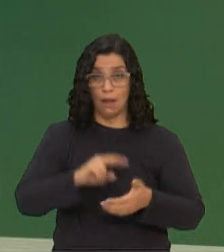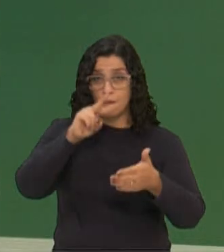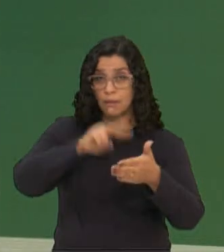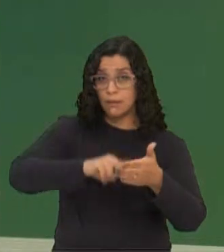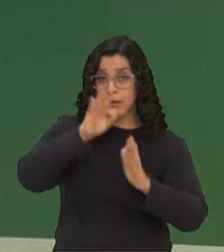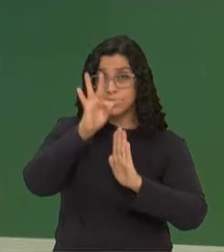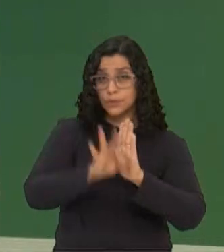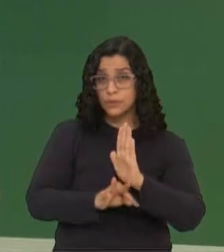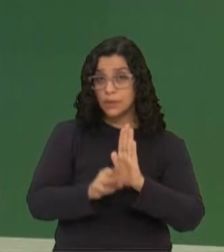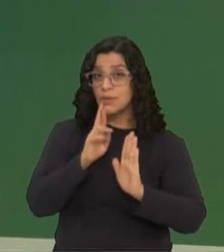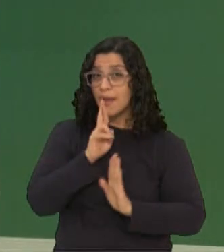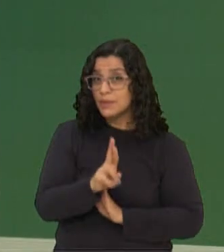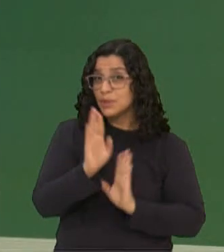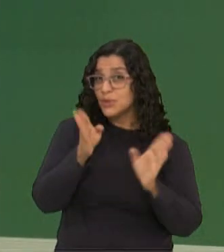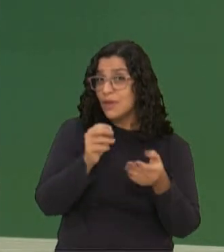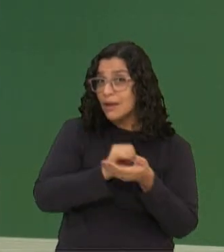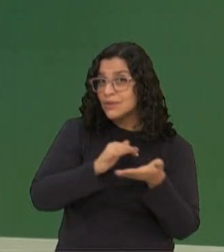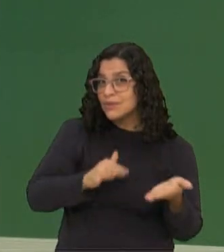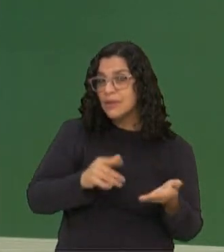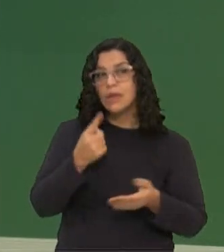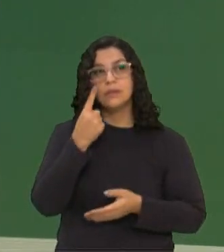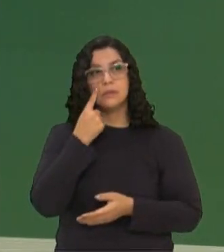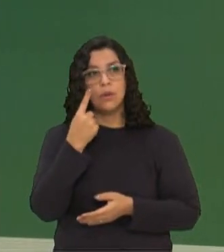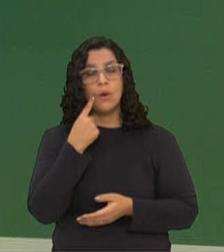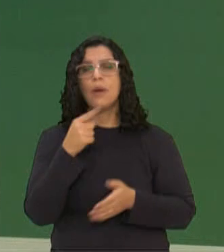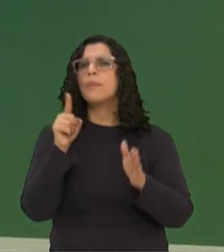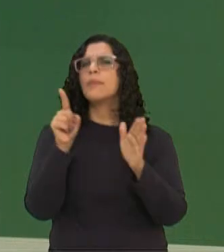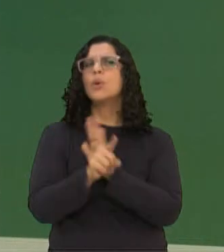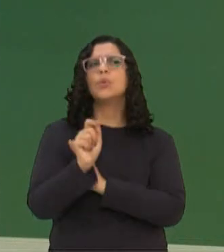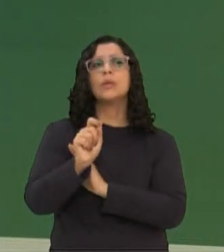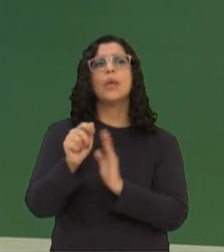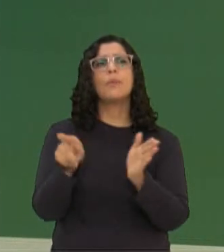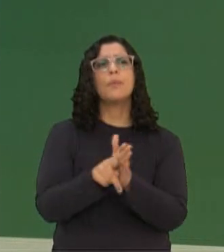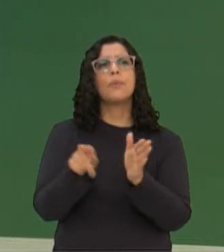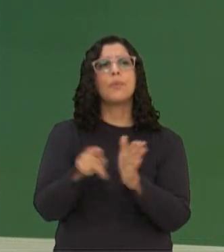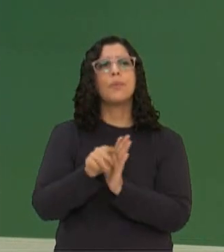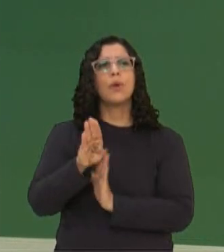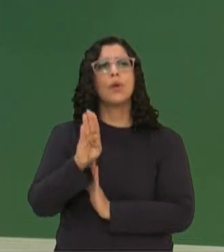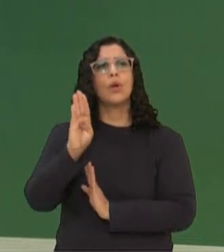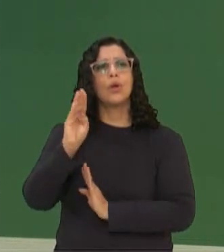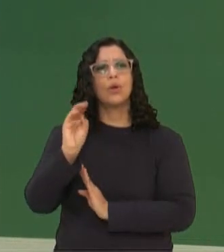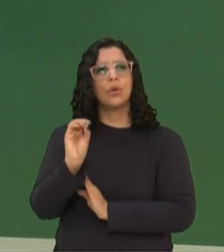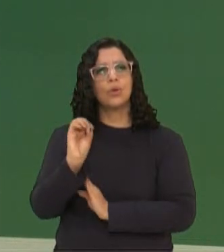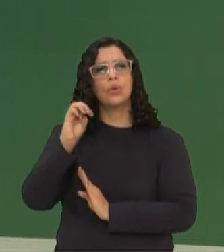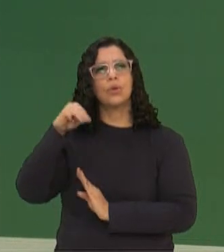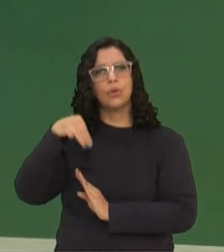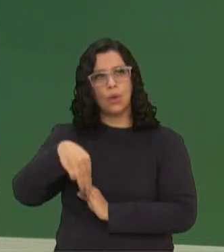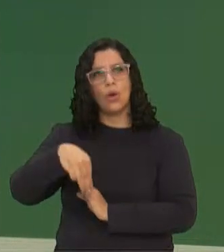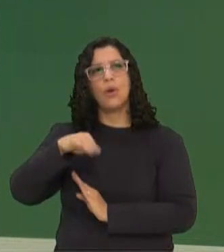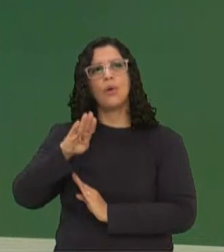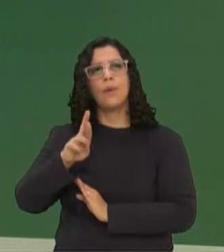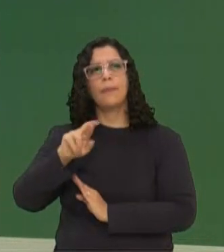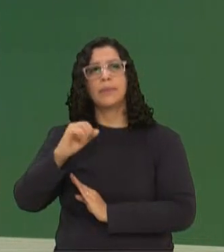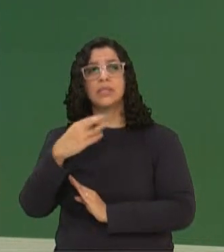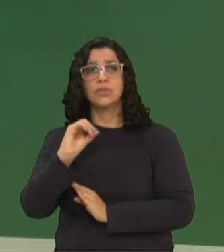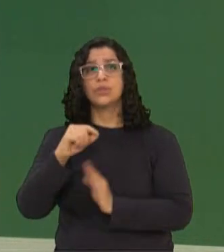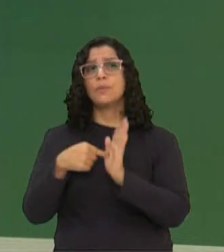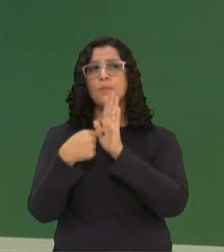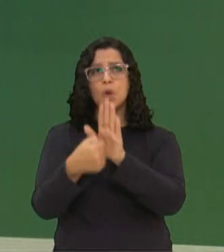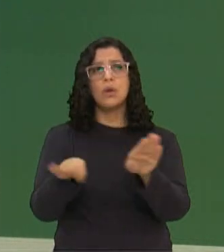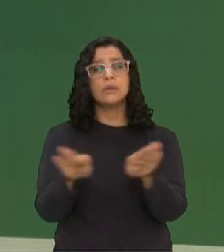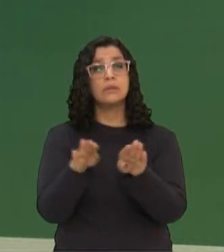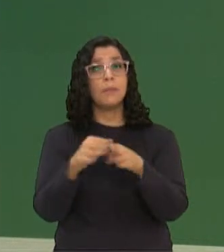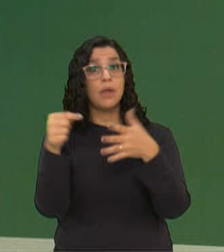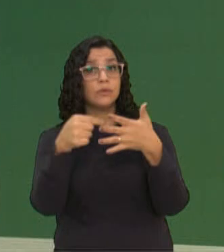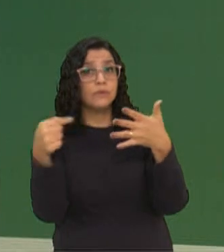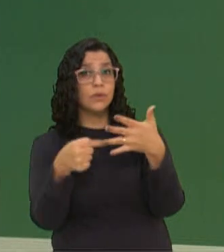Leram o texto? Responderam o exercício? O exercício pergunta para a gente, a partir do texto de Gombrich, aponta alguns elementos da presença da